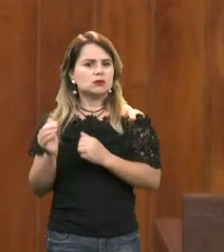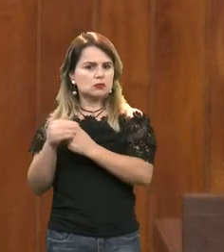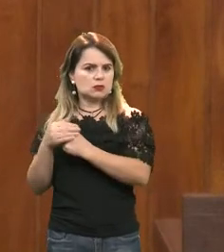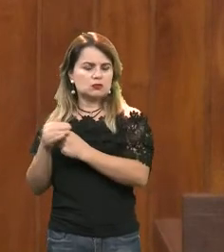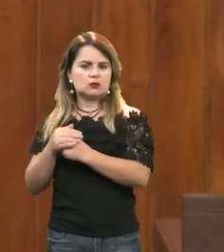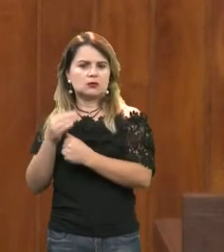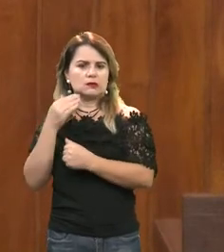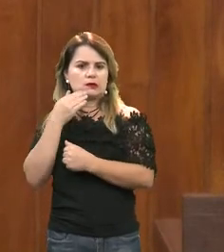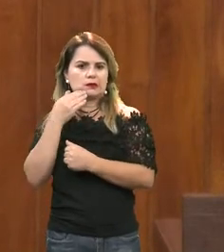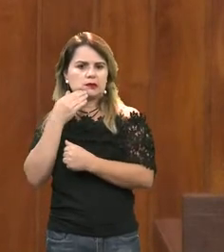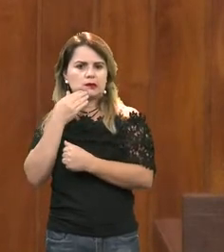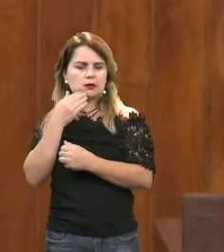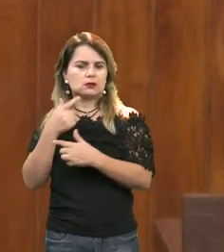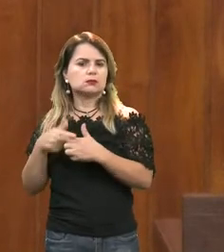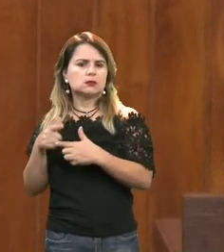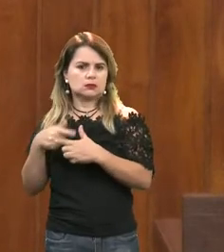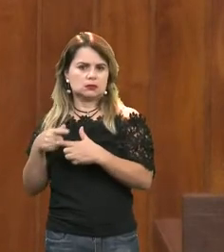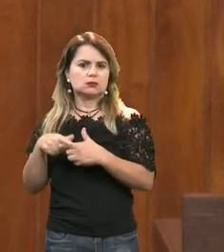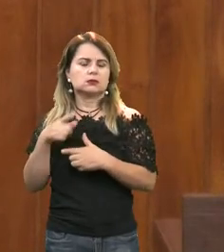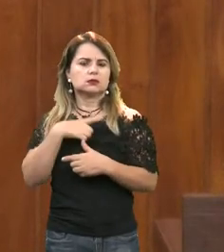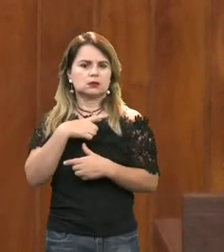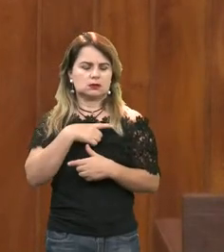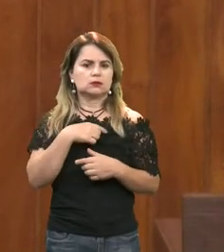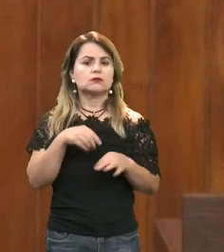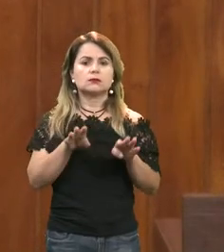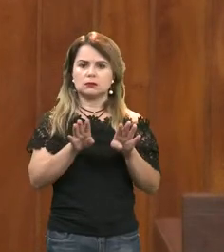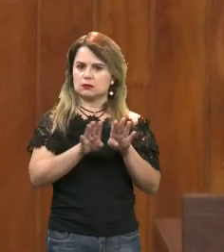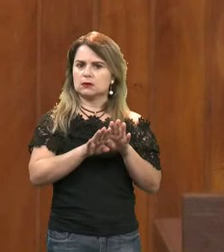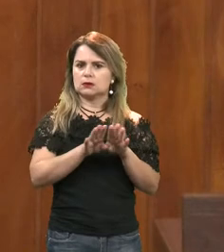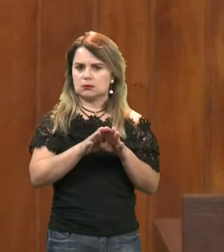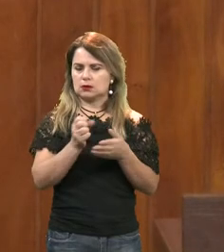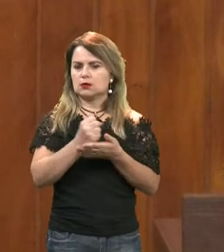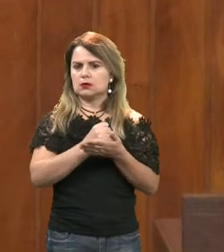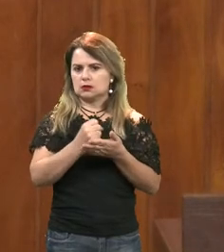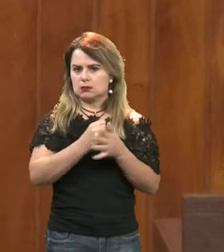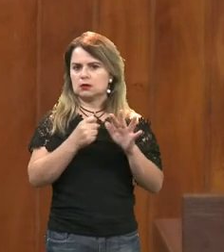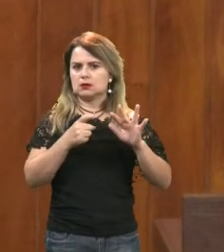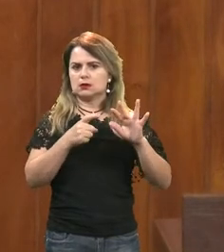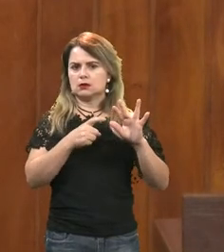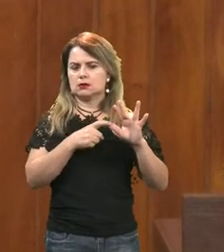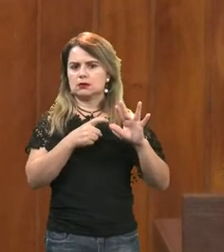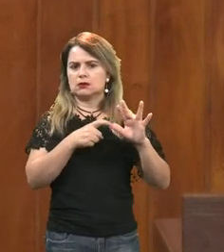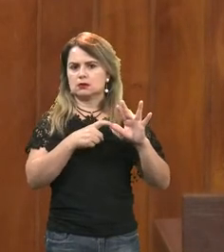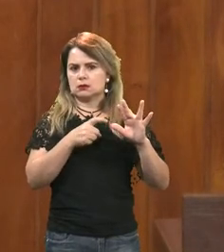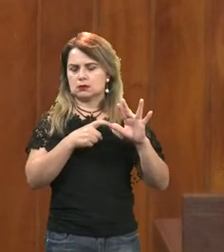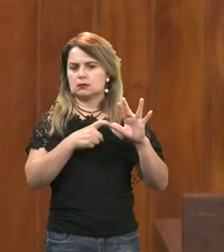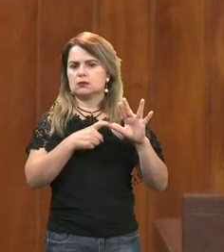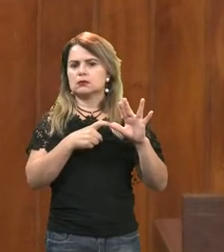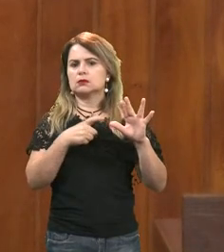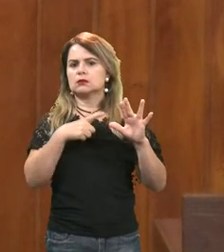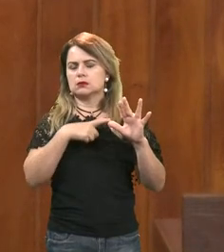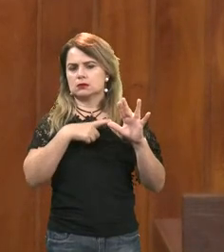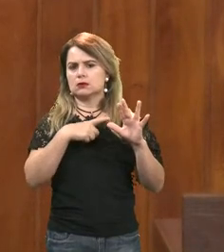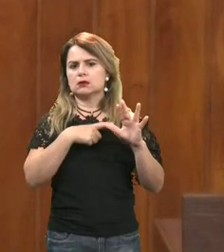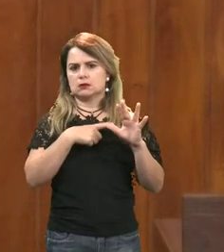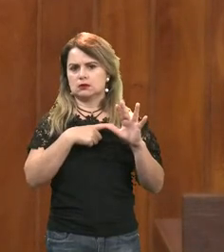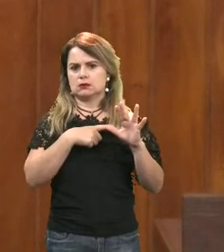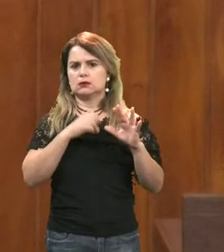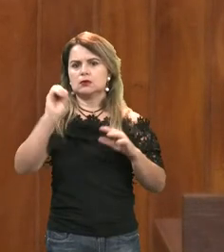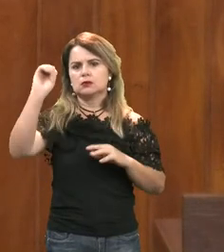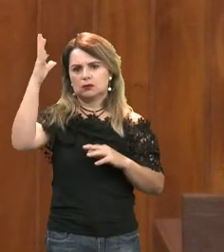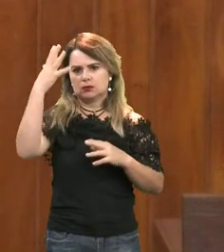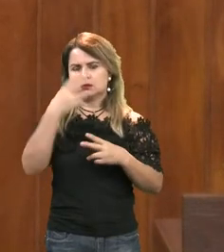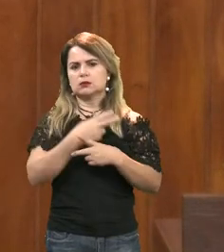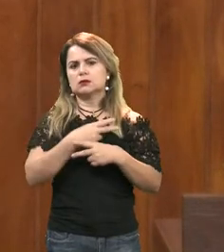defeito. Cannabis também tem efeito colateral. Ela tem, eu vejo diariamente. É